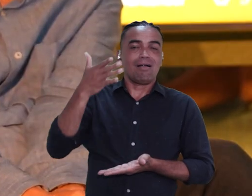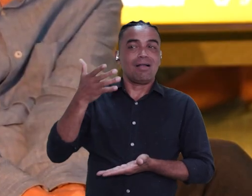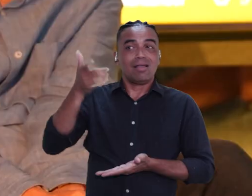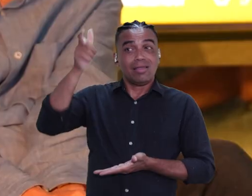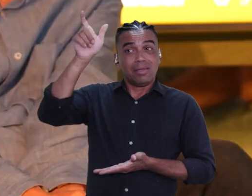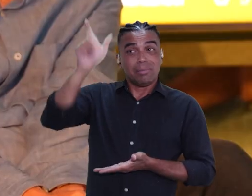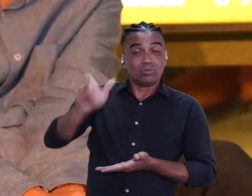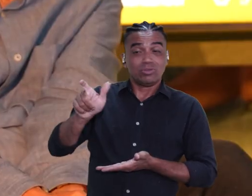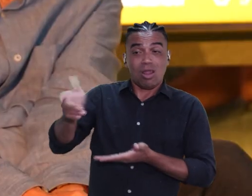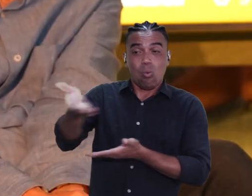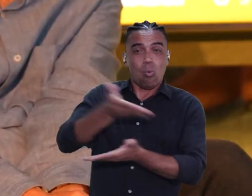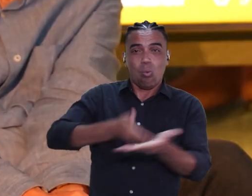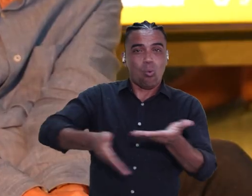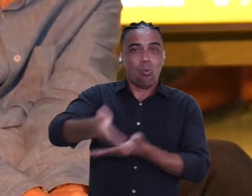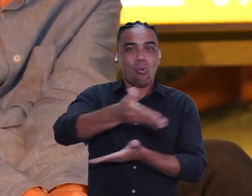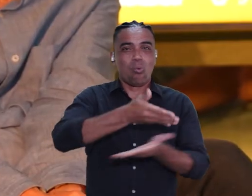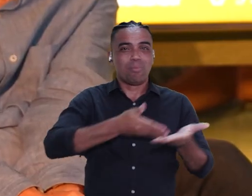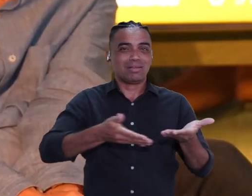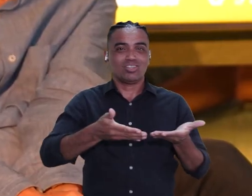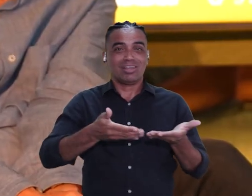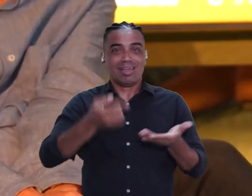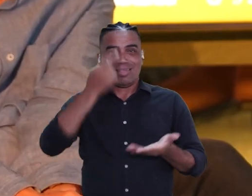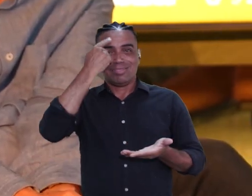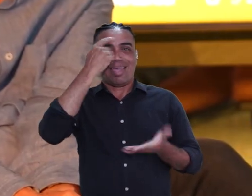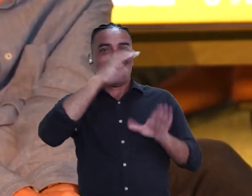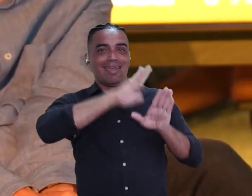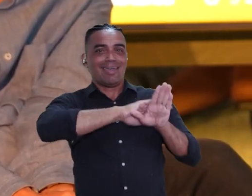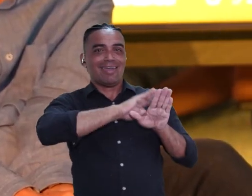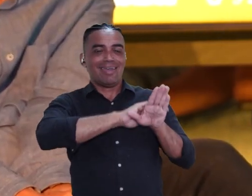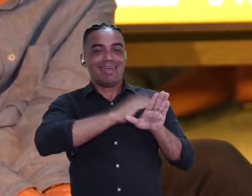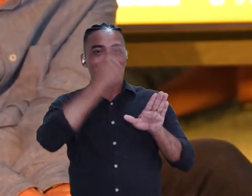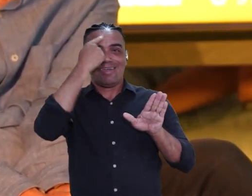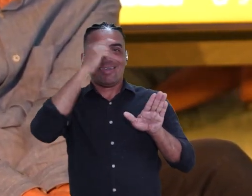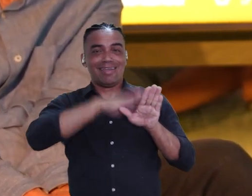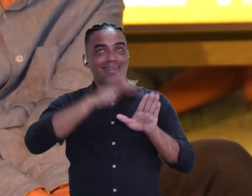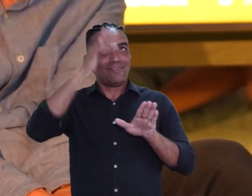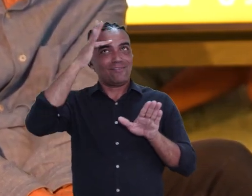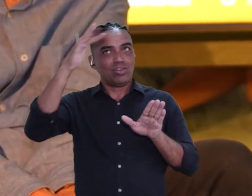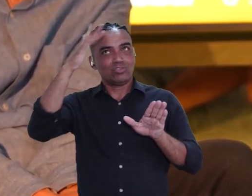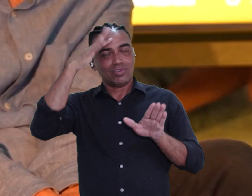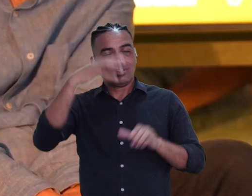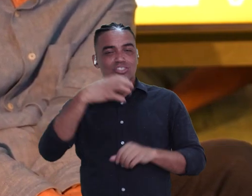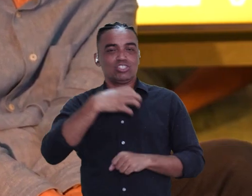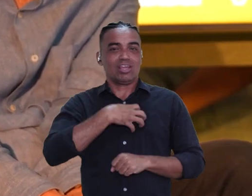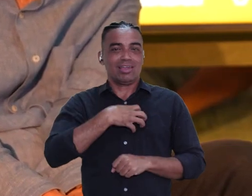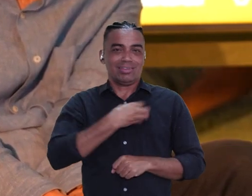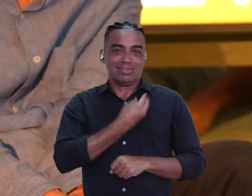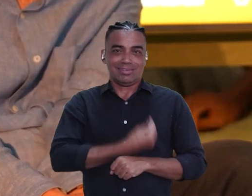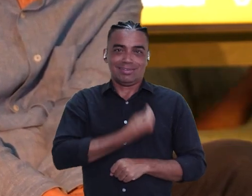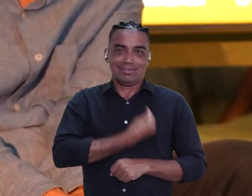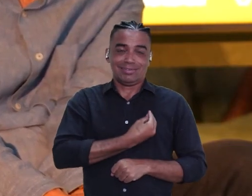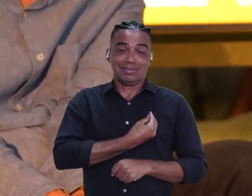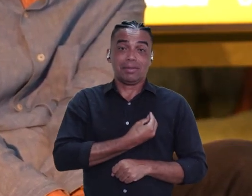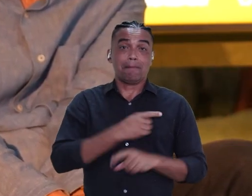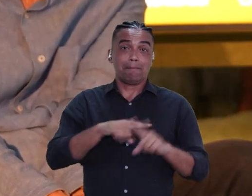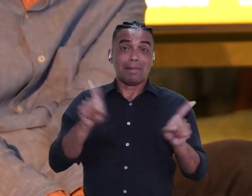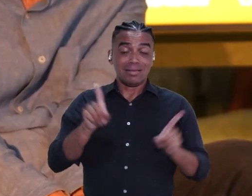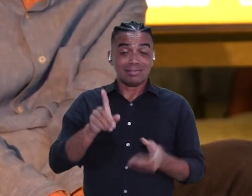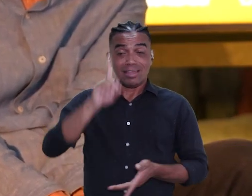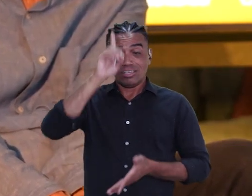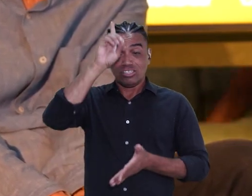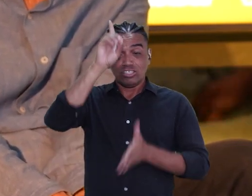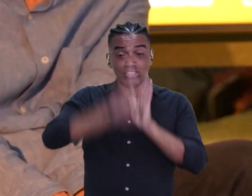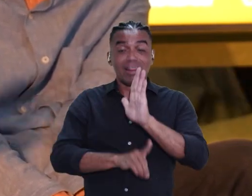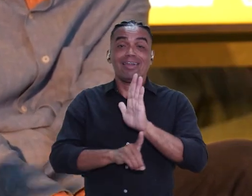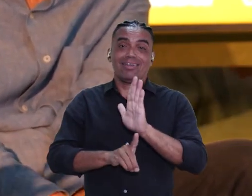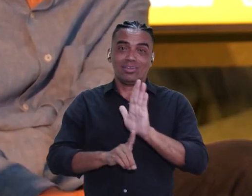não compartilha dessa crença, dessa filosofia, desse modo de existir, mas que tem o